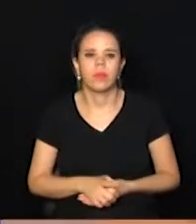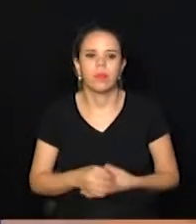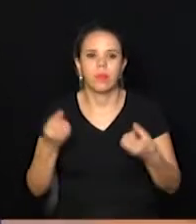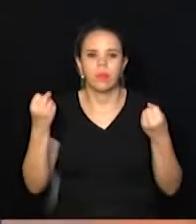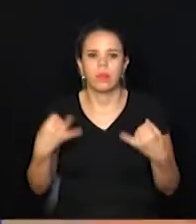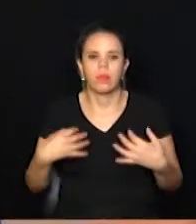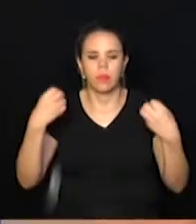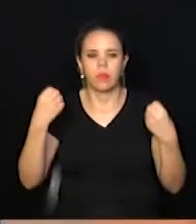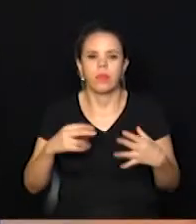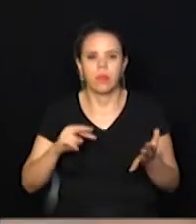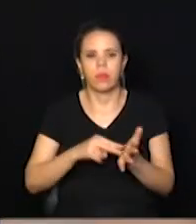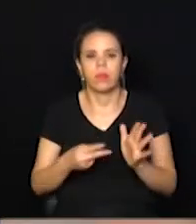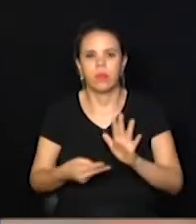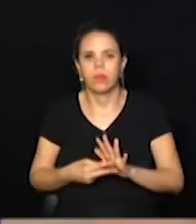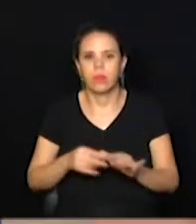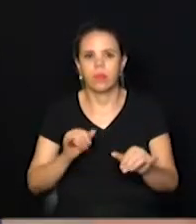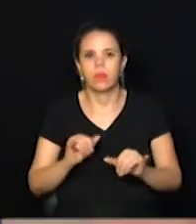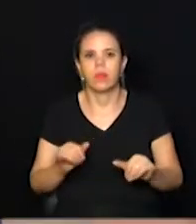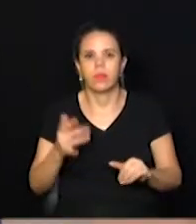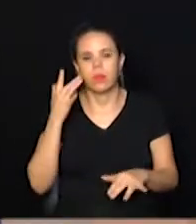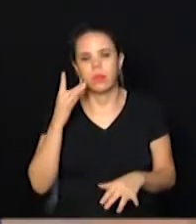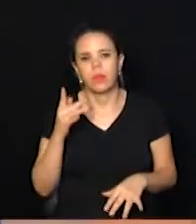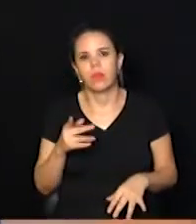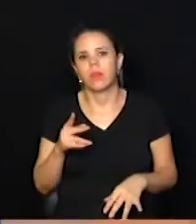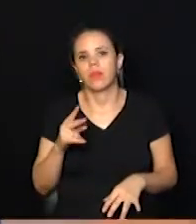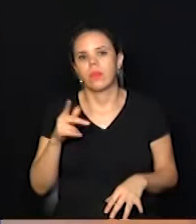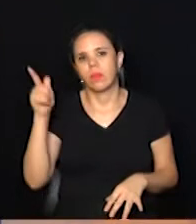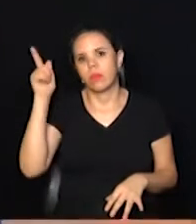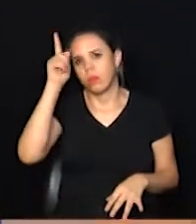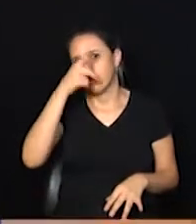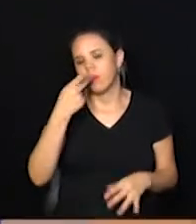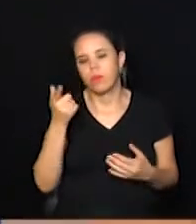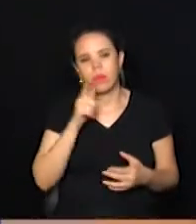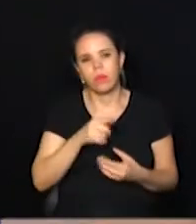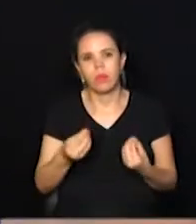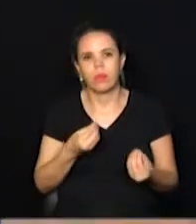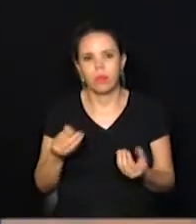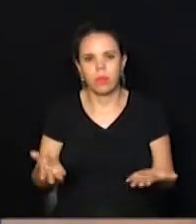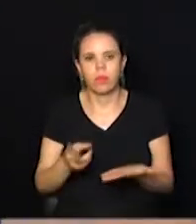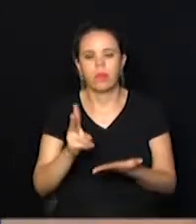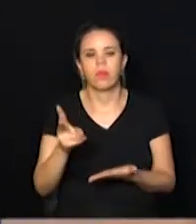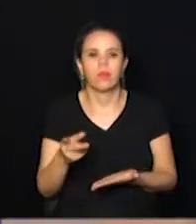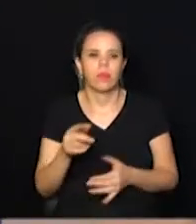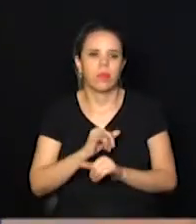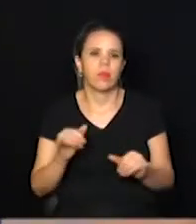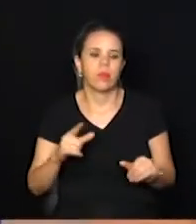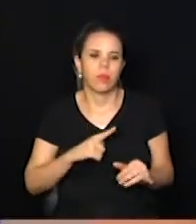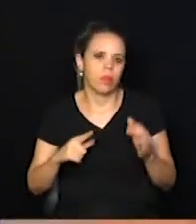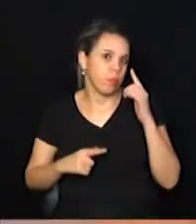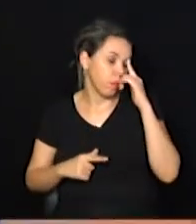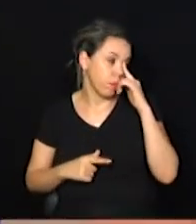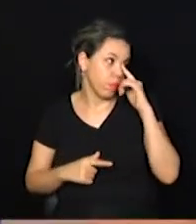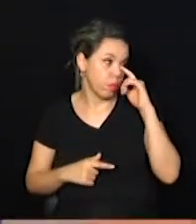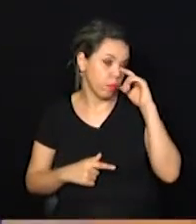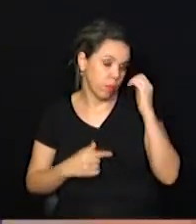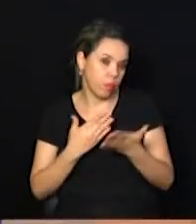explicava um pouco do que se tratava aquela campanha. Acho que é isso que o Pedro falou. Como é que a gente conseguiu embalar? Porque acho que a nossa campanha ela